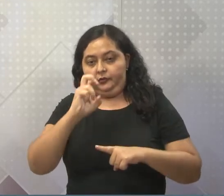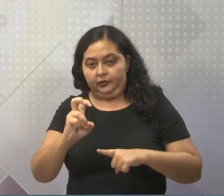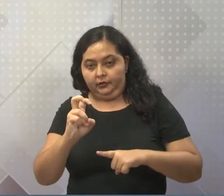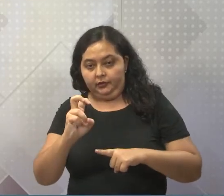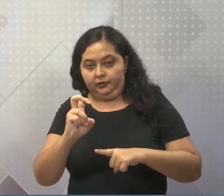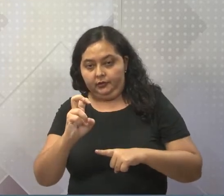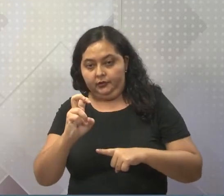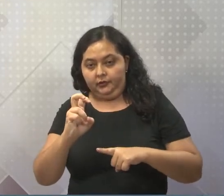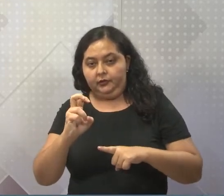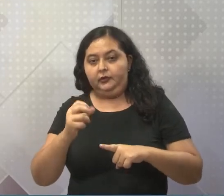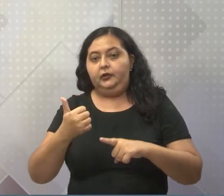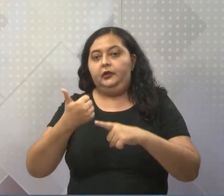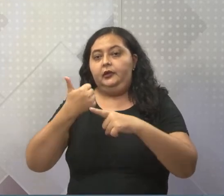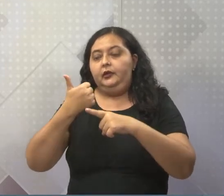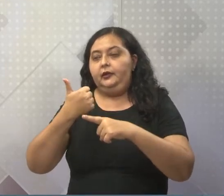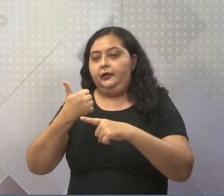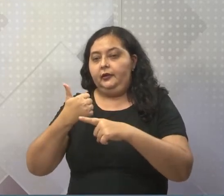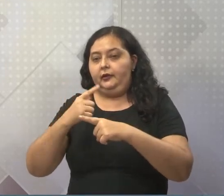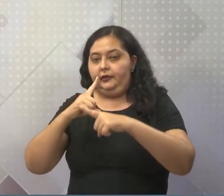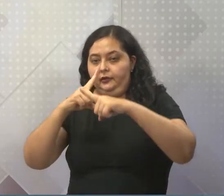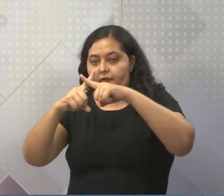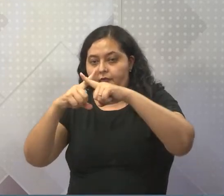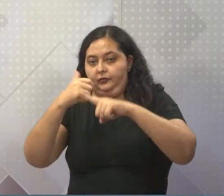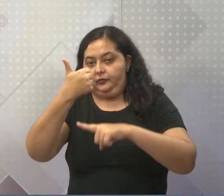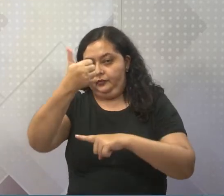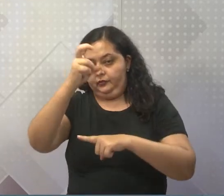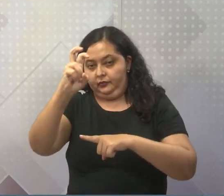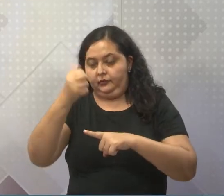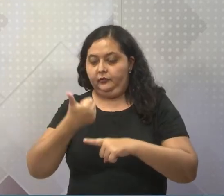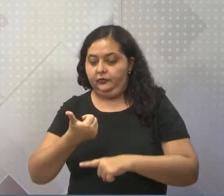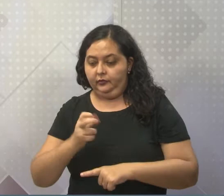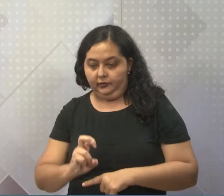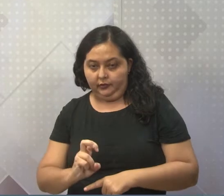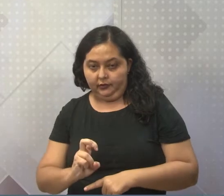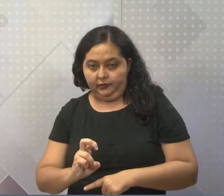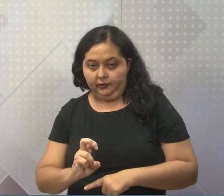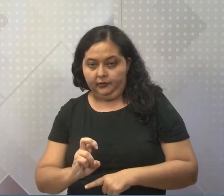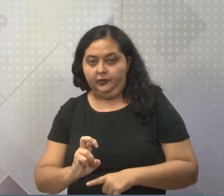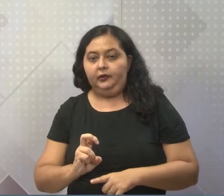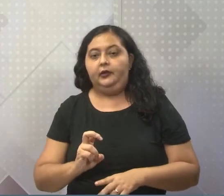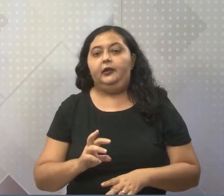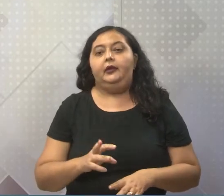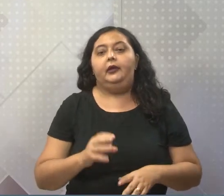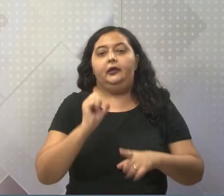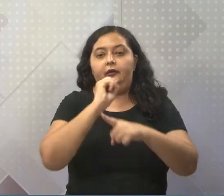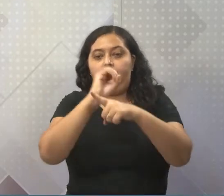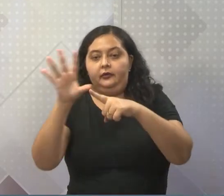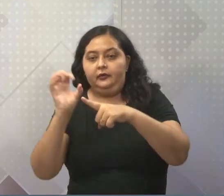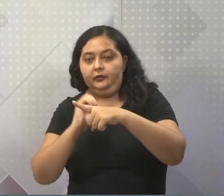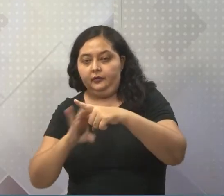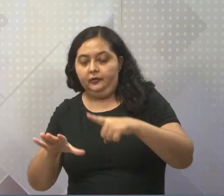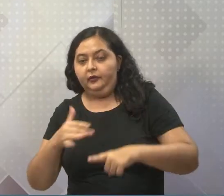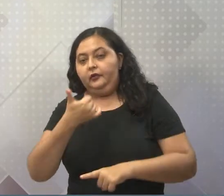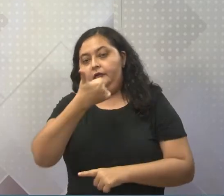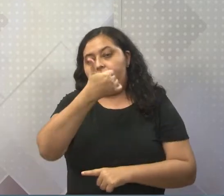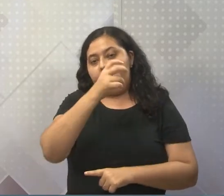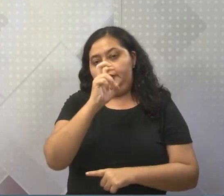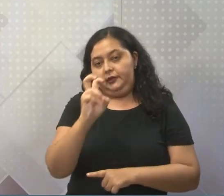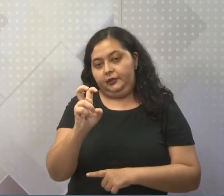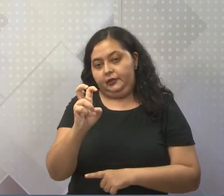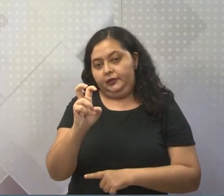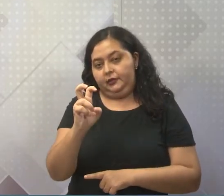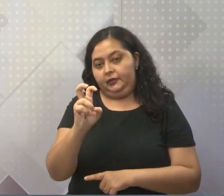cima e 15 embaixo, eu terei a fração 15,